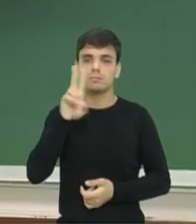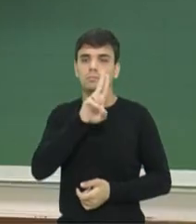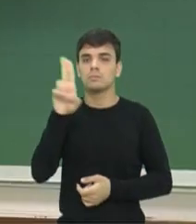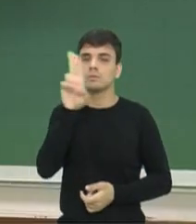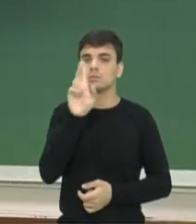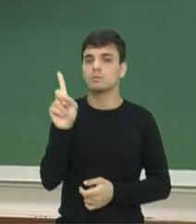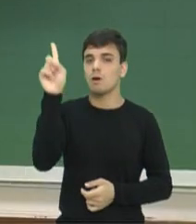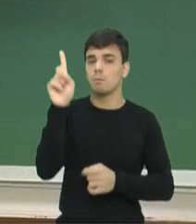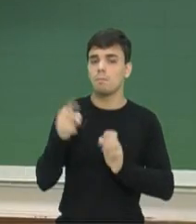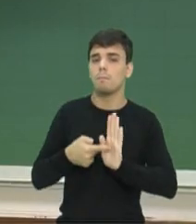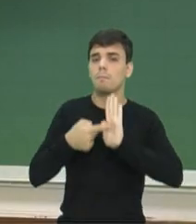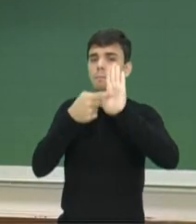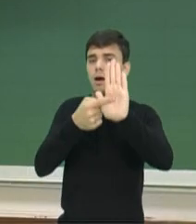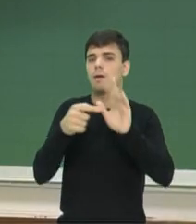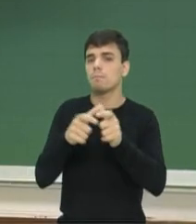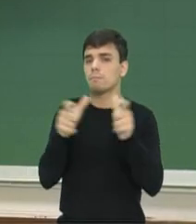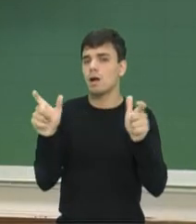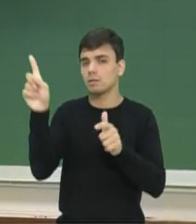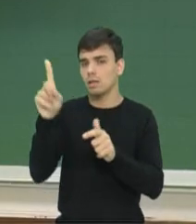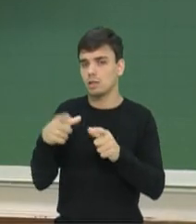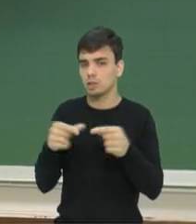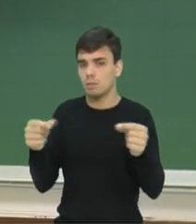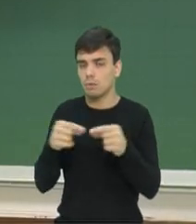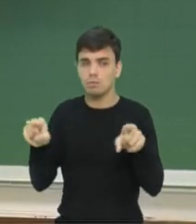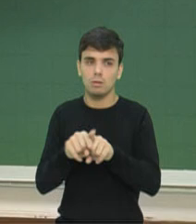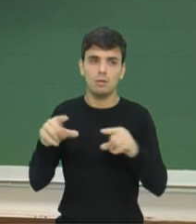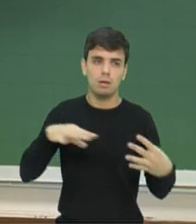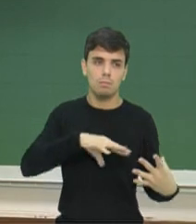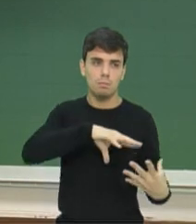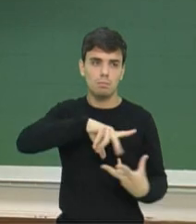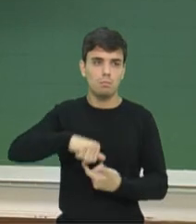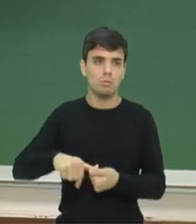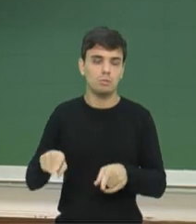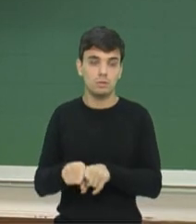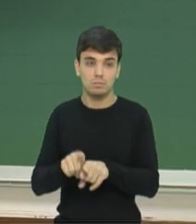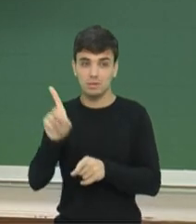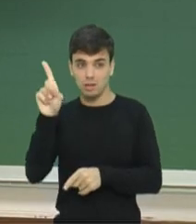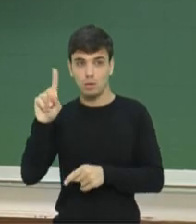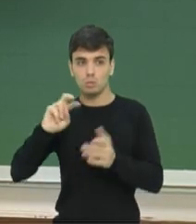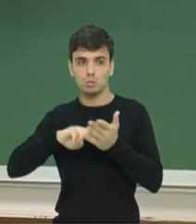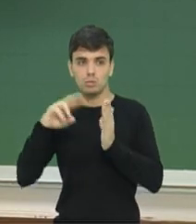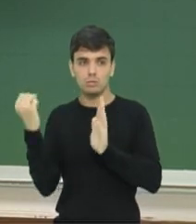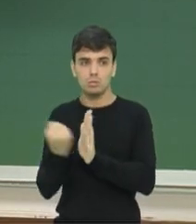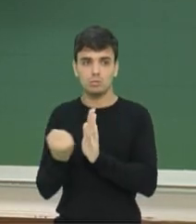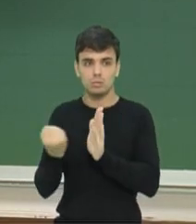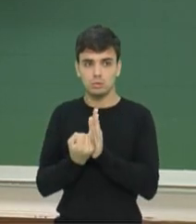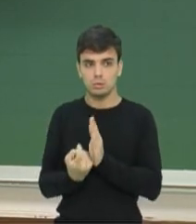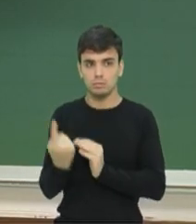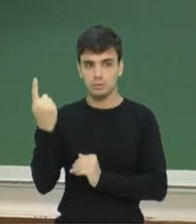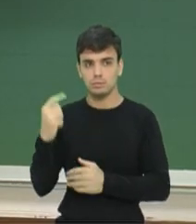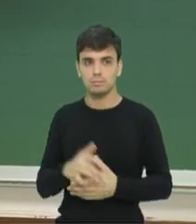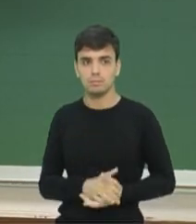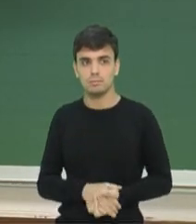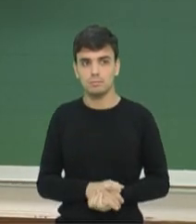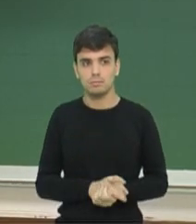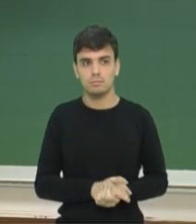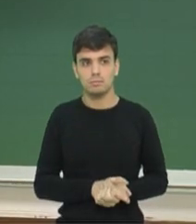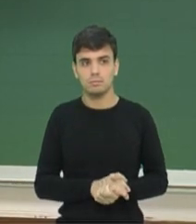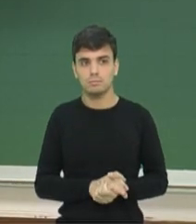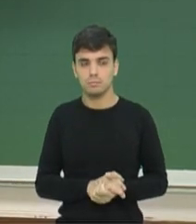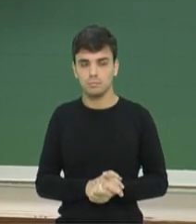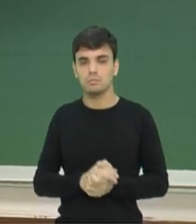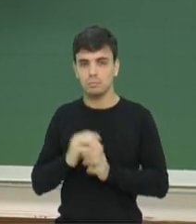mais se destacam, tanto no Japão quanto no mundo, né? E aqui também nós temos um dos símbolos de uma das escolas, que é a Shotokan, que